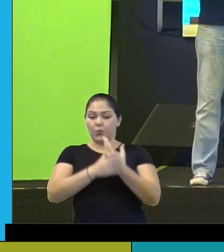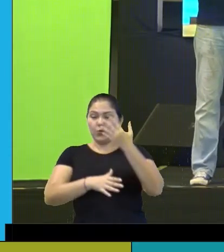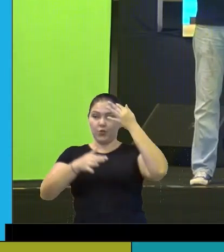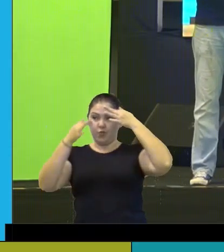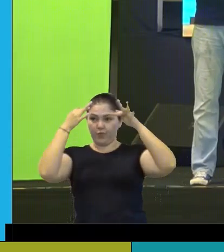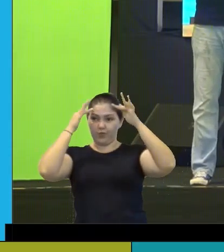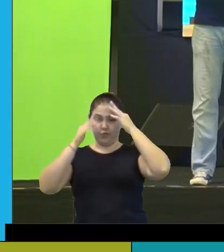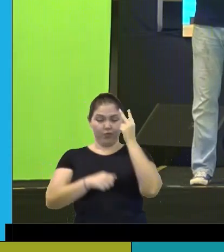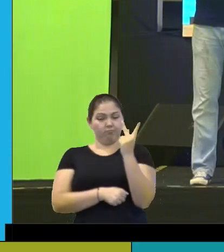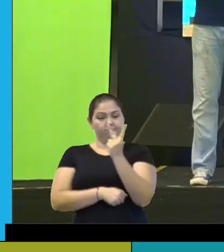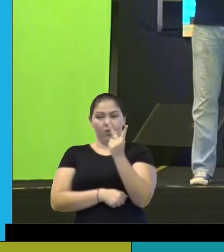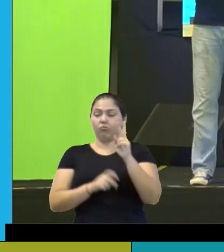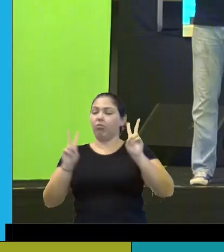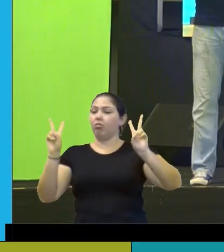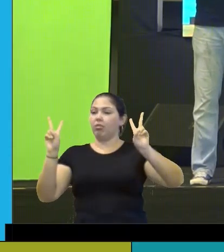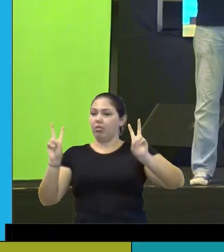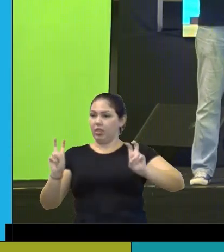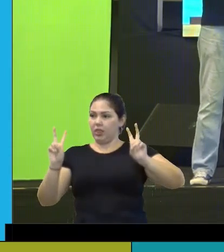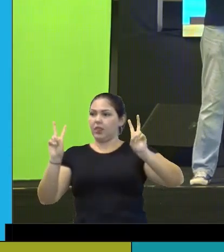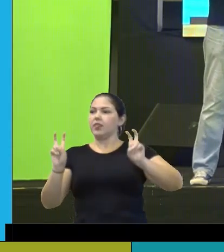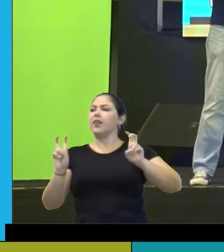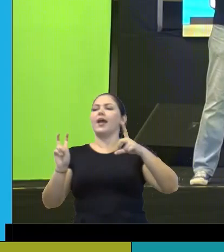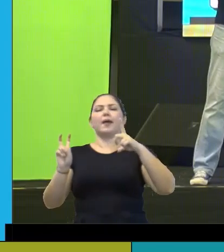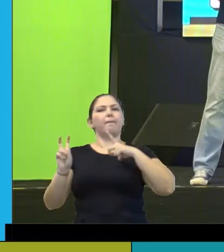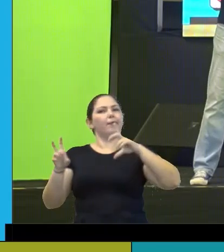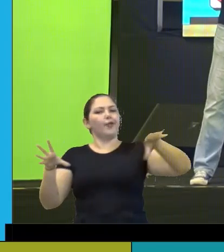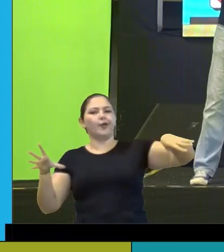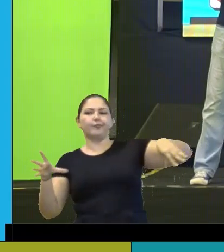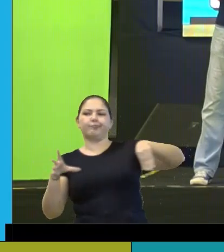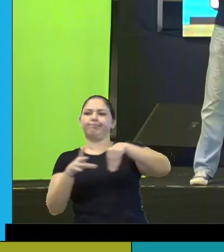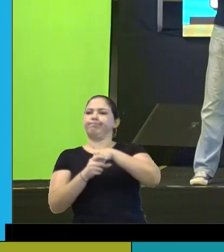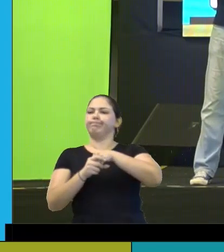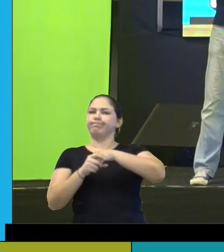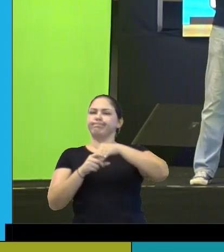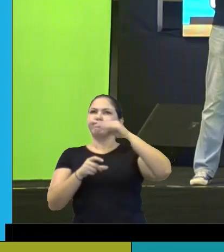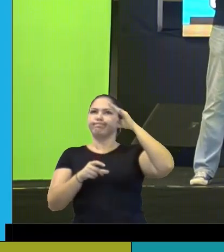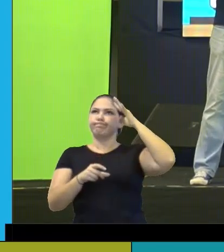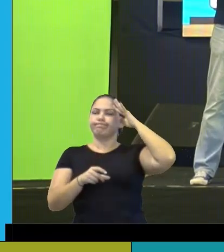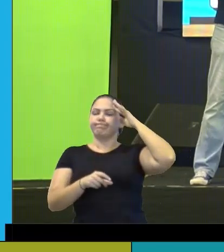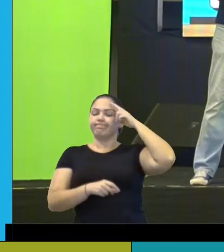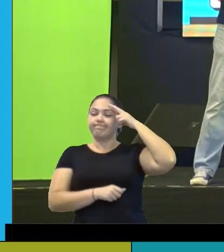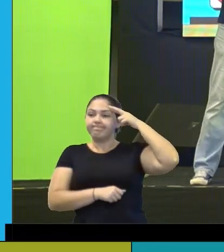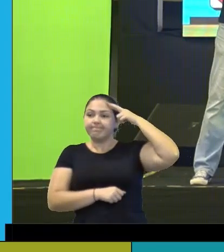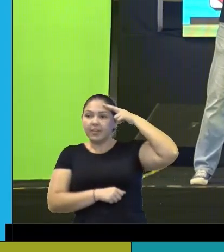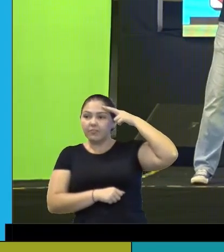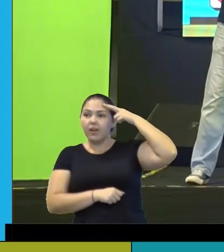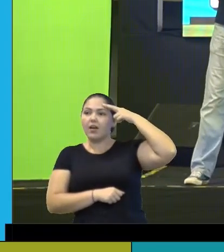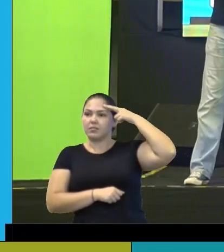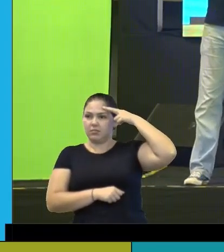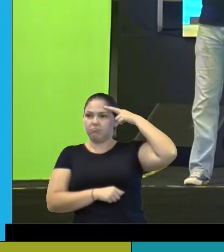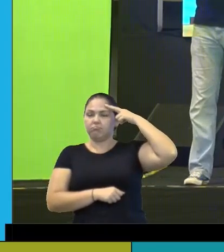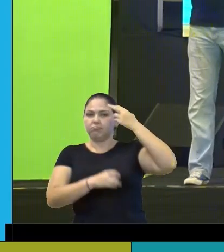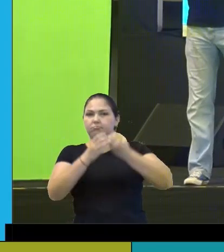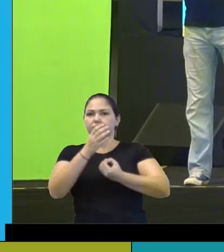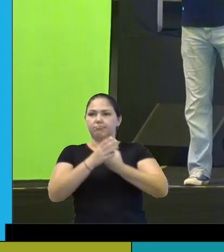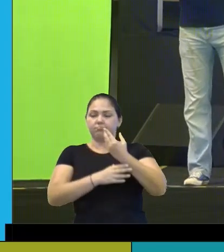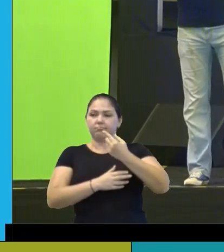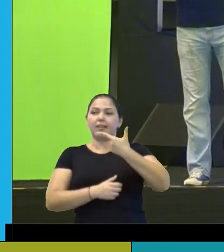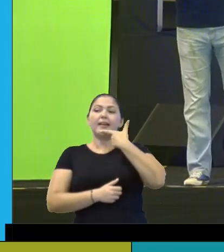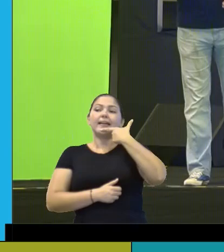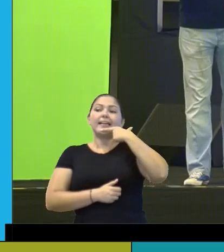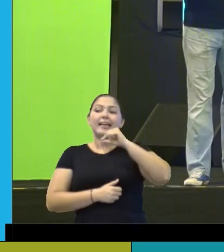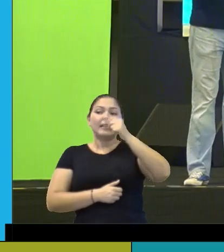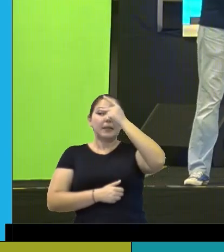eles vêm fazendo parte de algumas das mais importantes reflexões que foram inauguradas ainda por pensadores